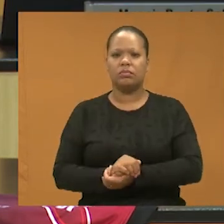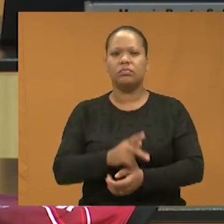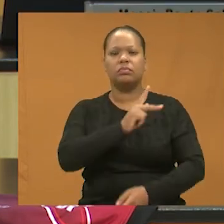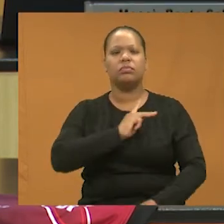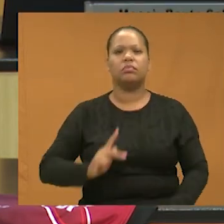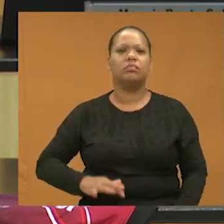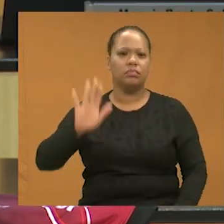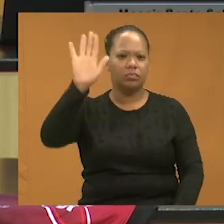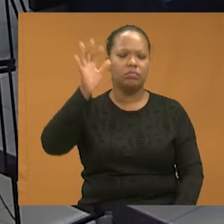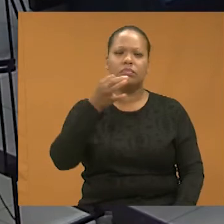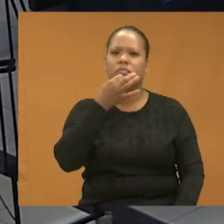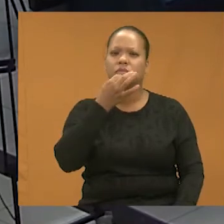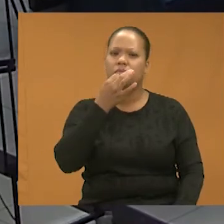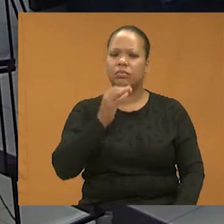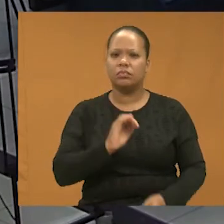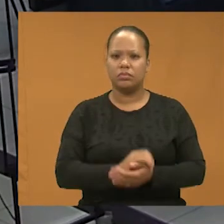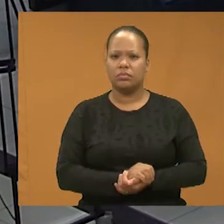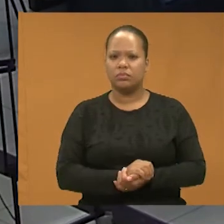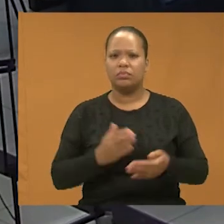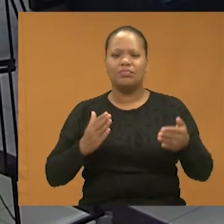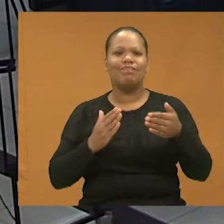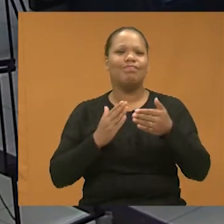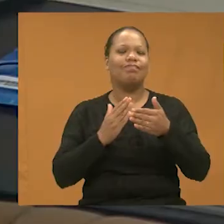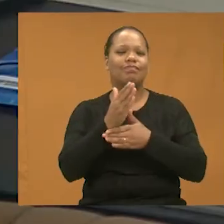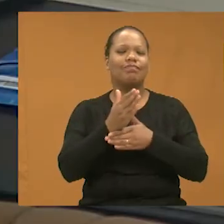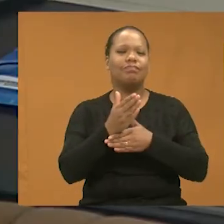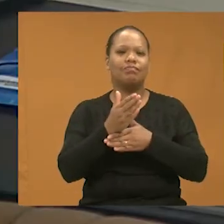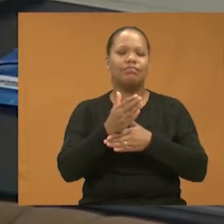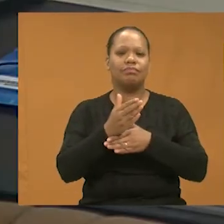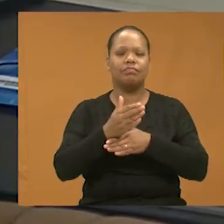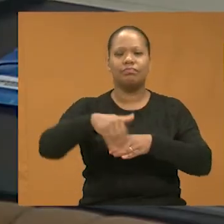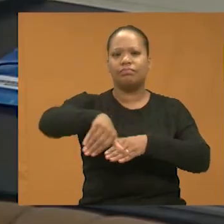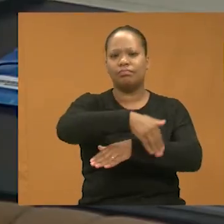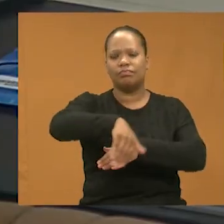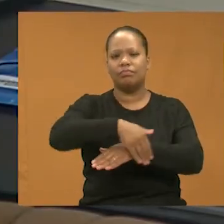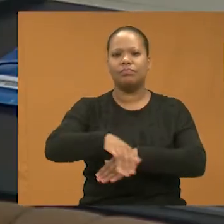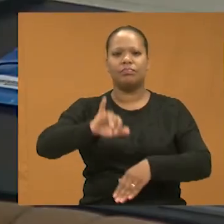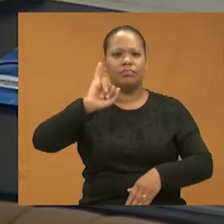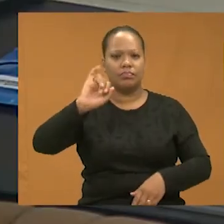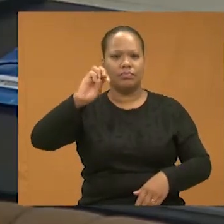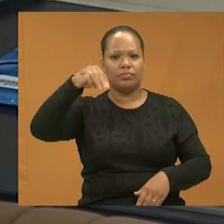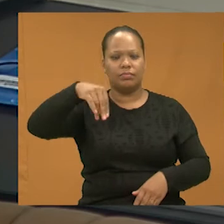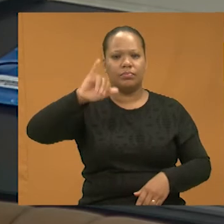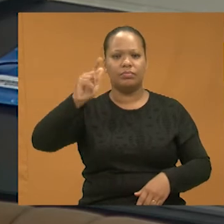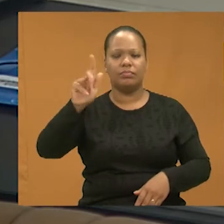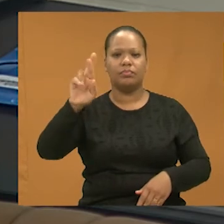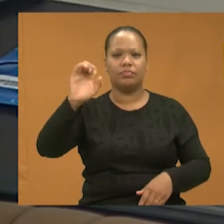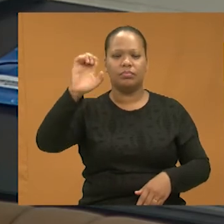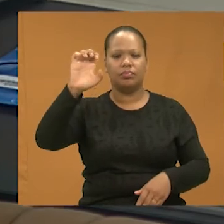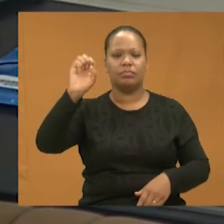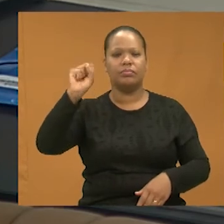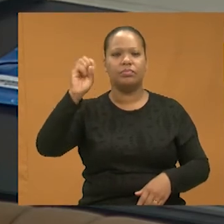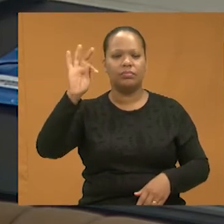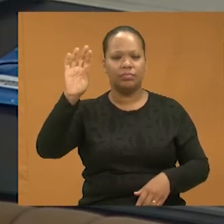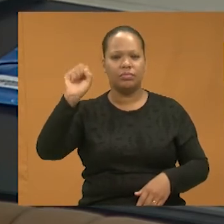Presidente, por favor. Fica na entrada do bairro, Avenida dos Migrantes. Tem um trecho que tem iluminação de